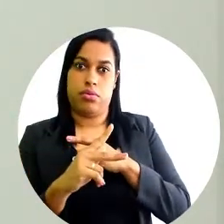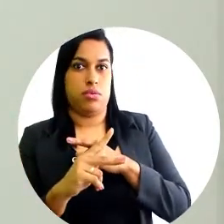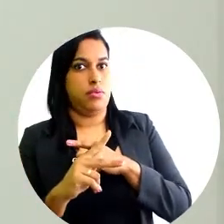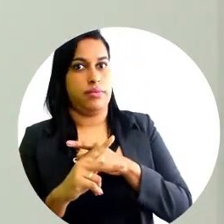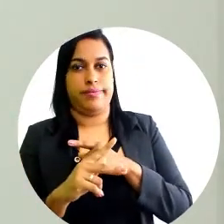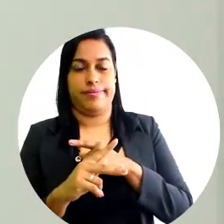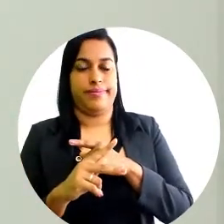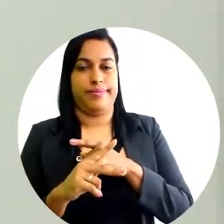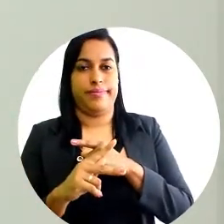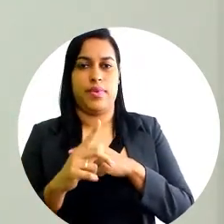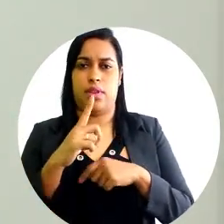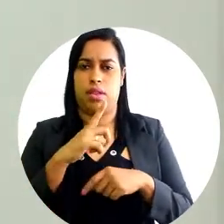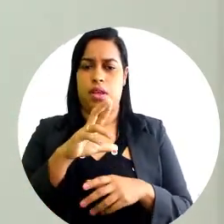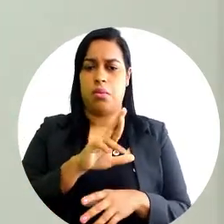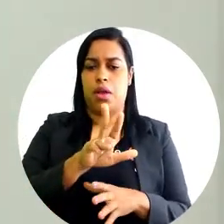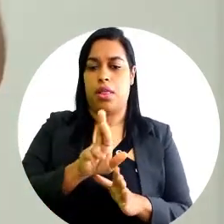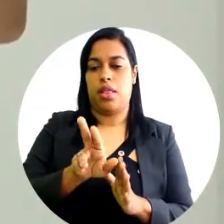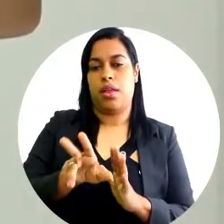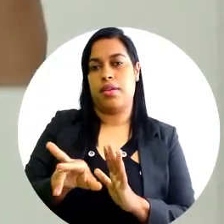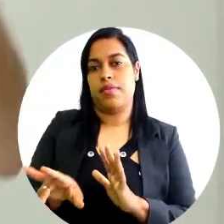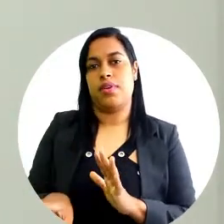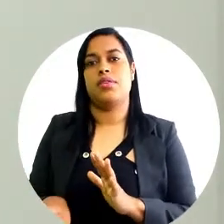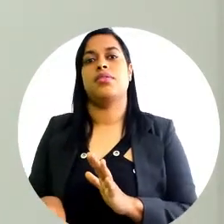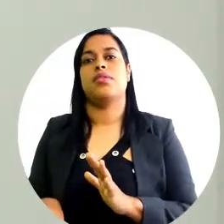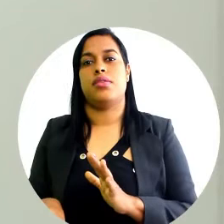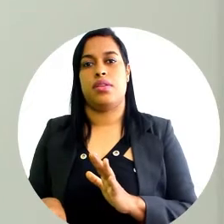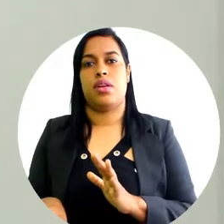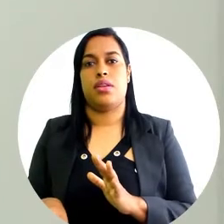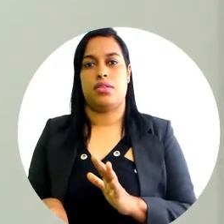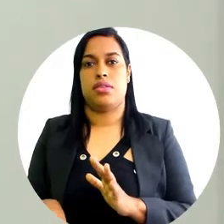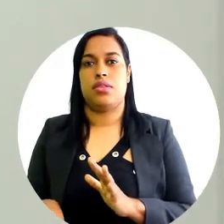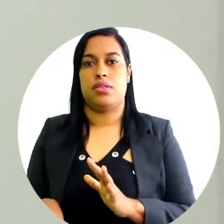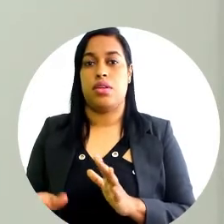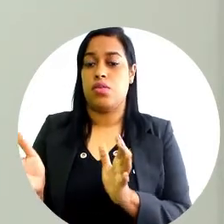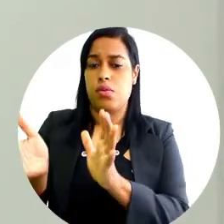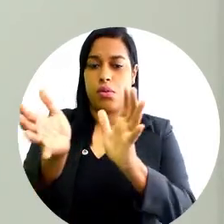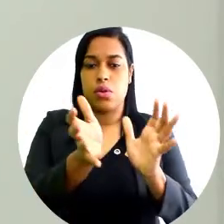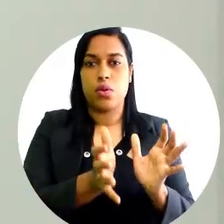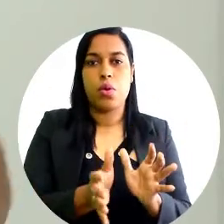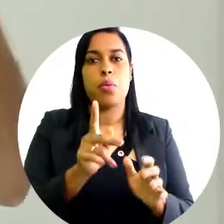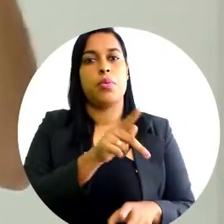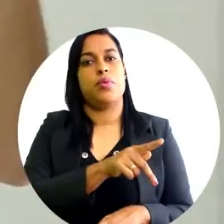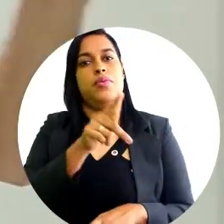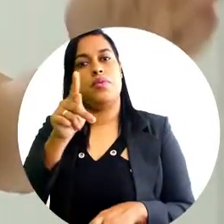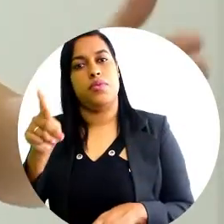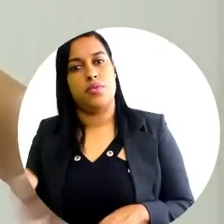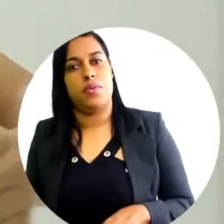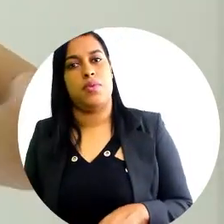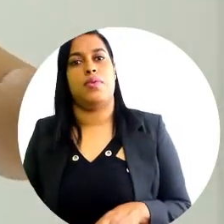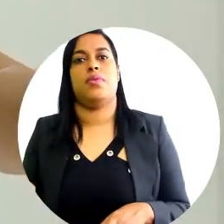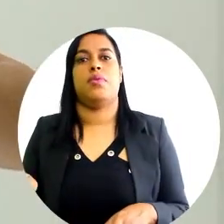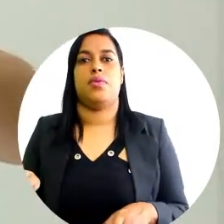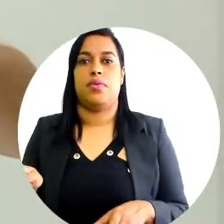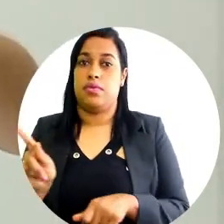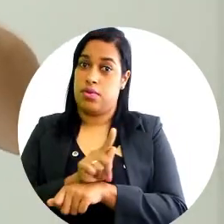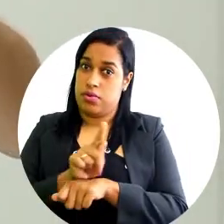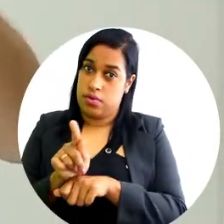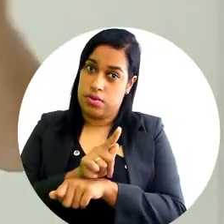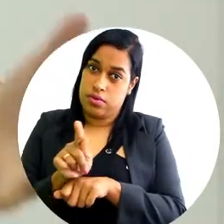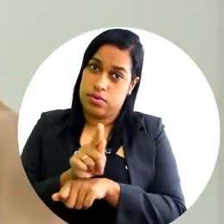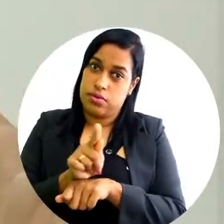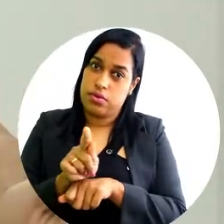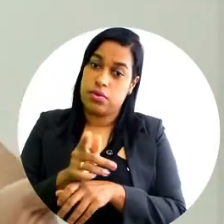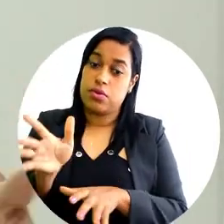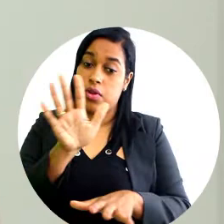onde ele mora. Possivelmente existe uma diversidade de gerações, a começar do professor,